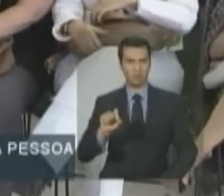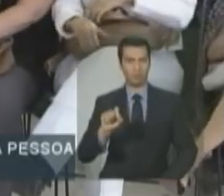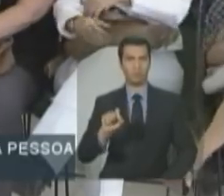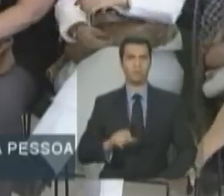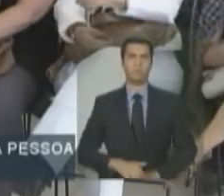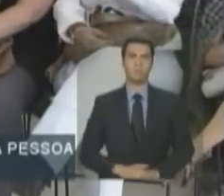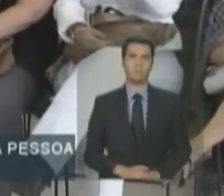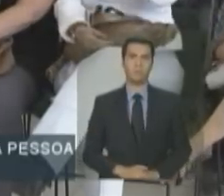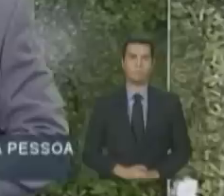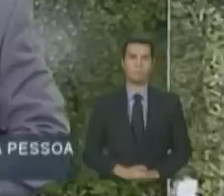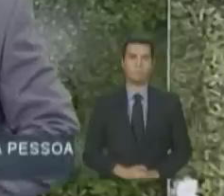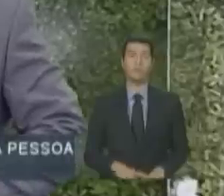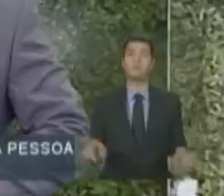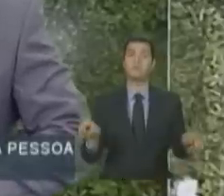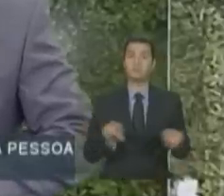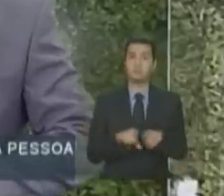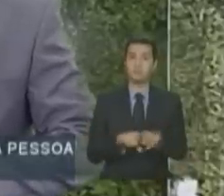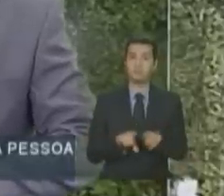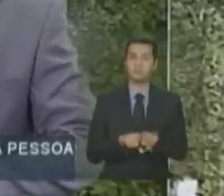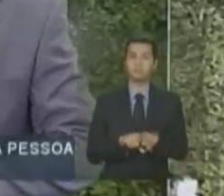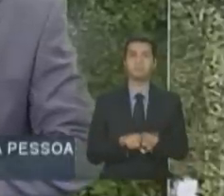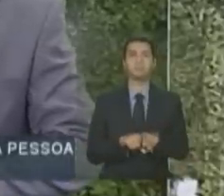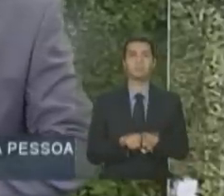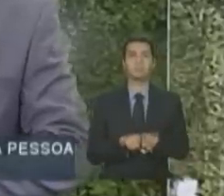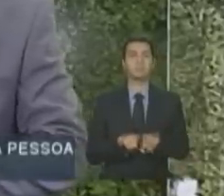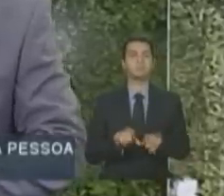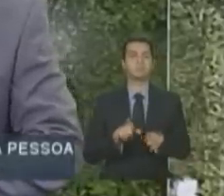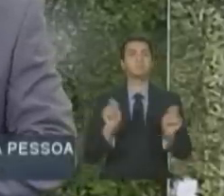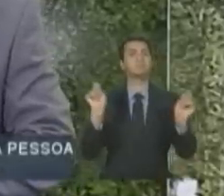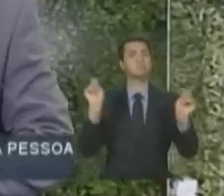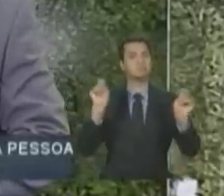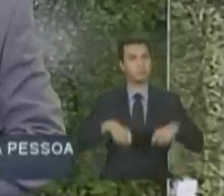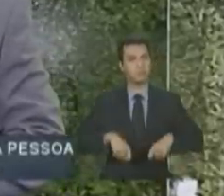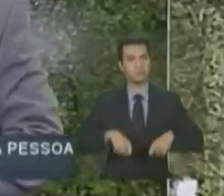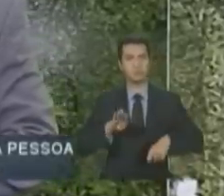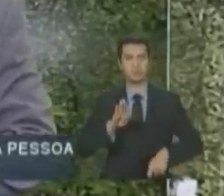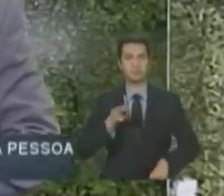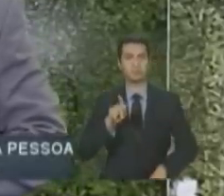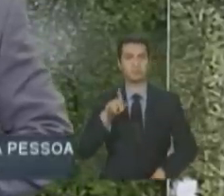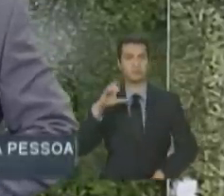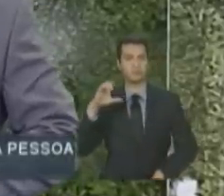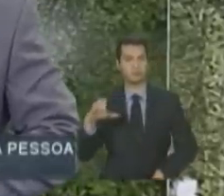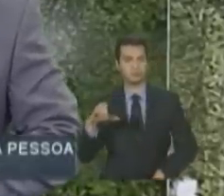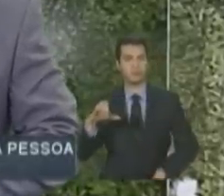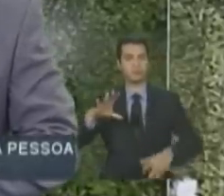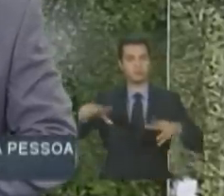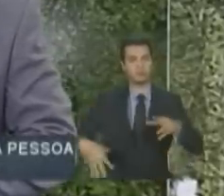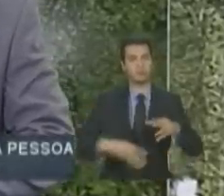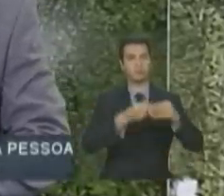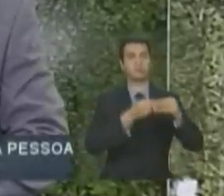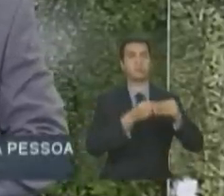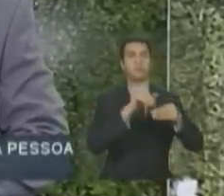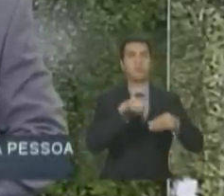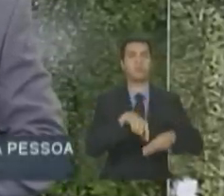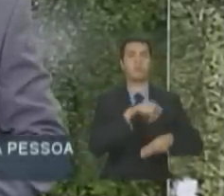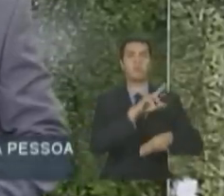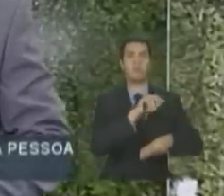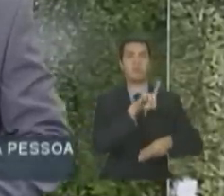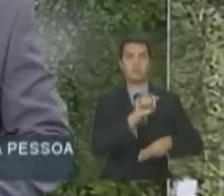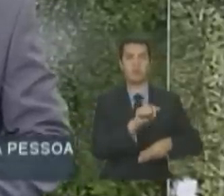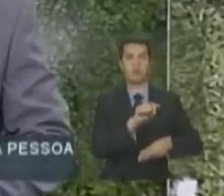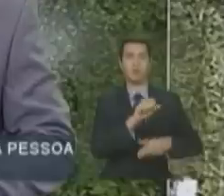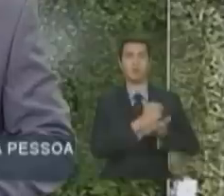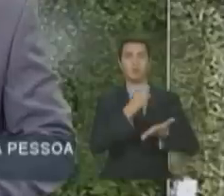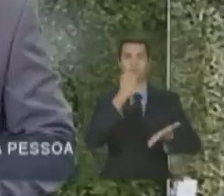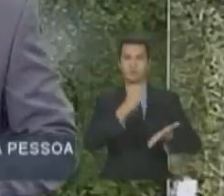Além do mais, a garantia de acumular o BPC com a renda do contrato de aprendizagem. Ou